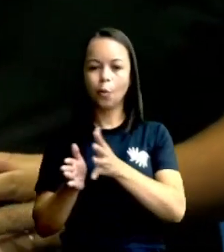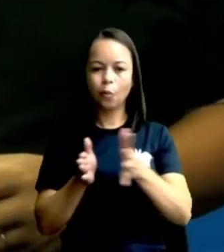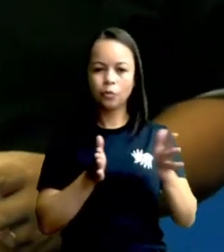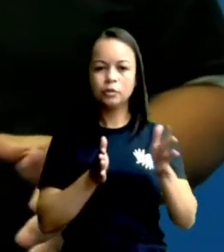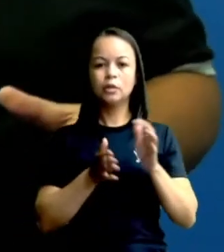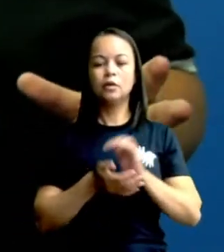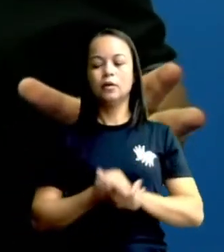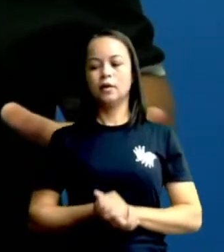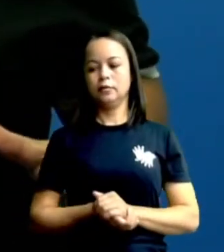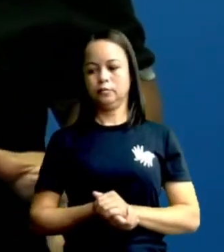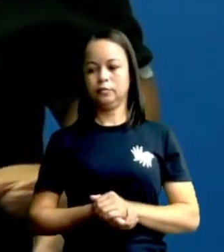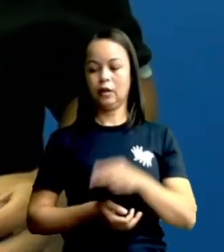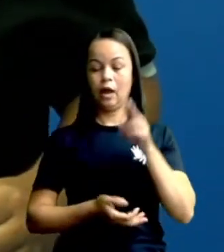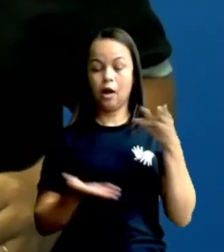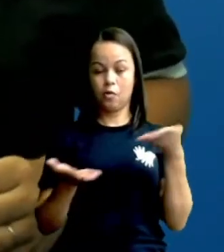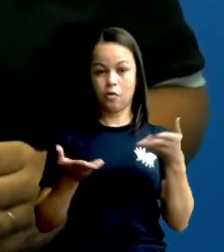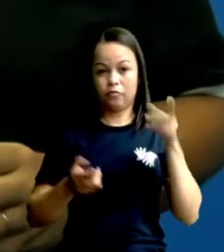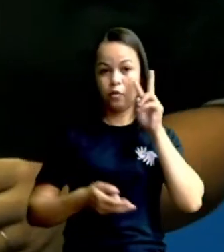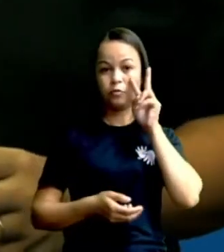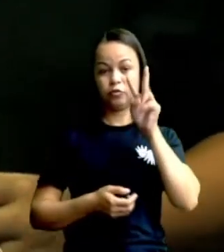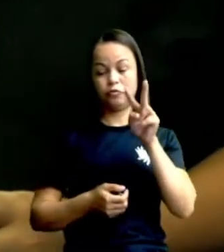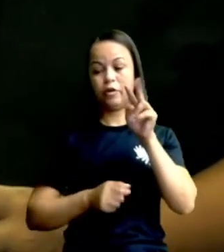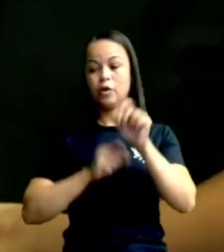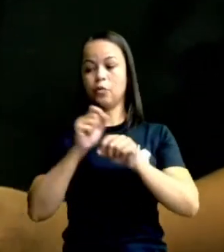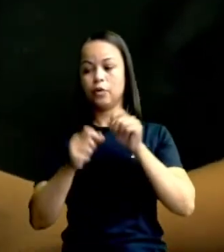vemos agora os verbos